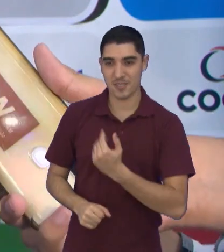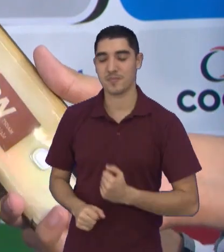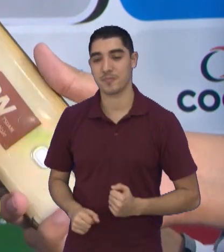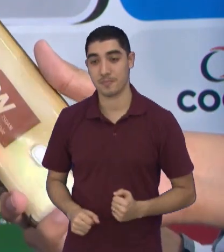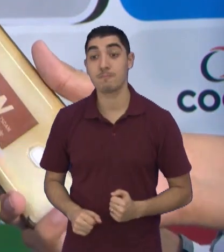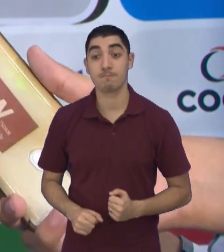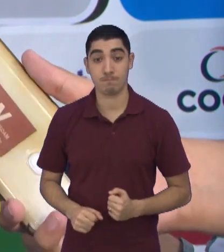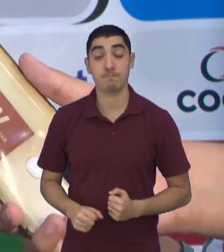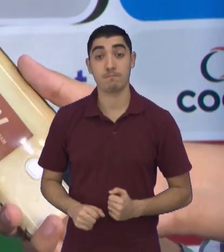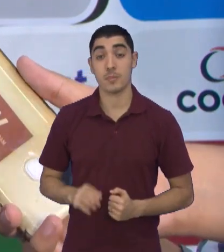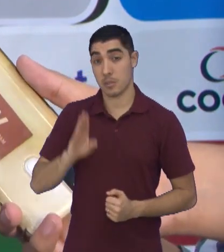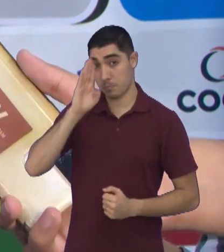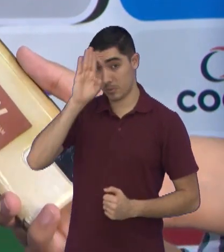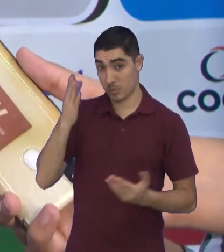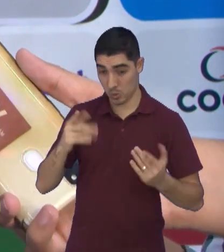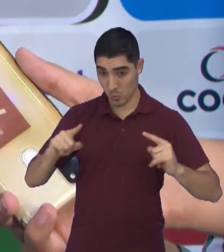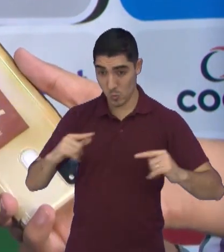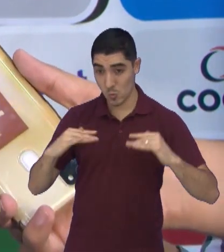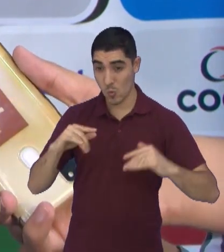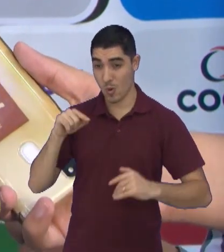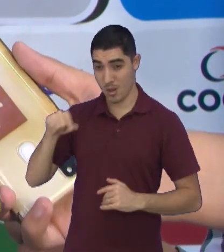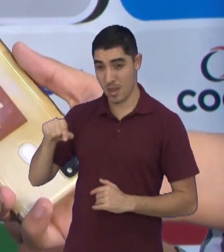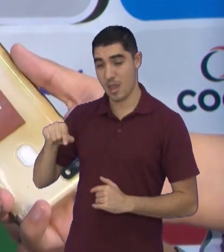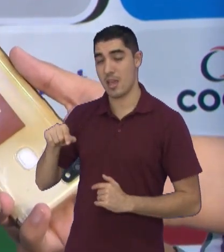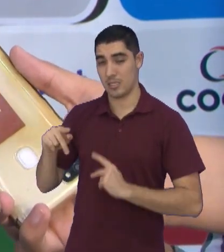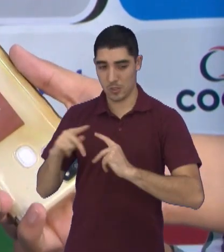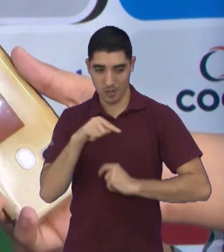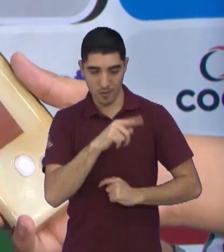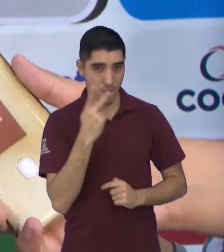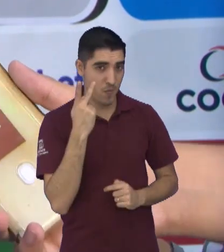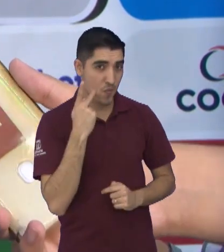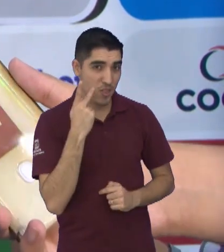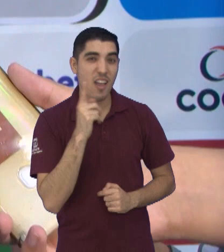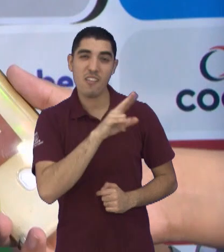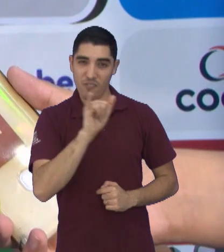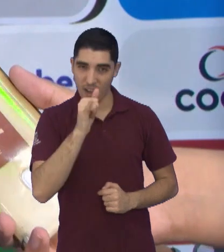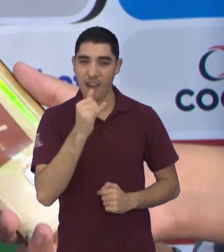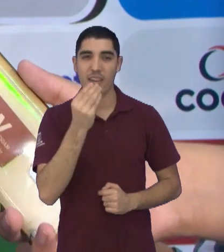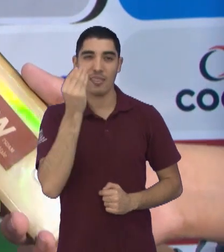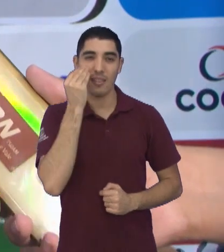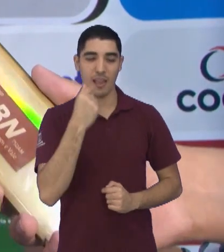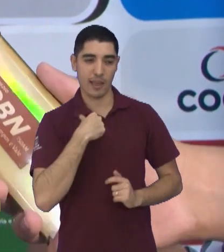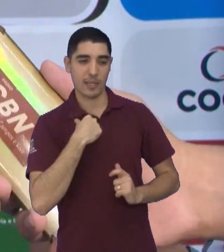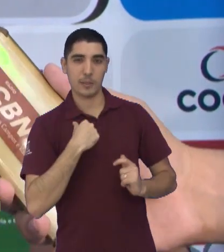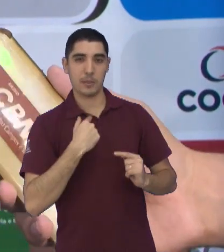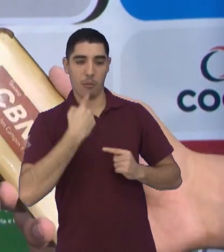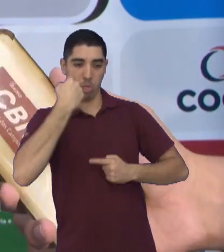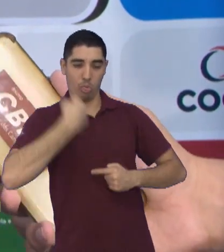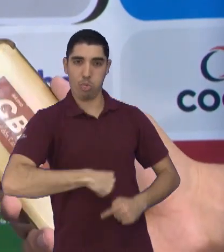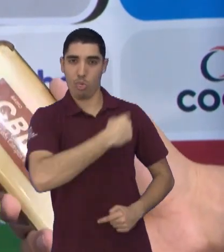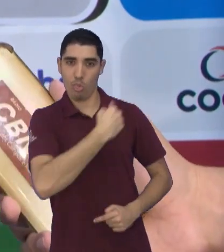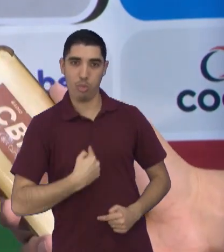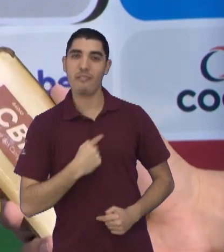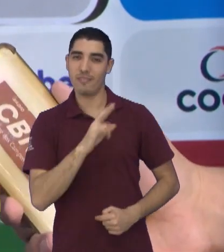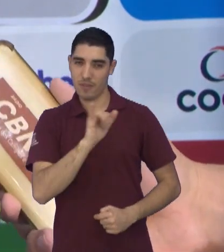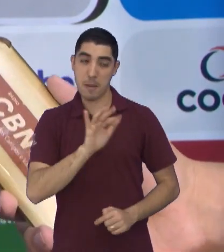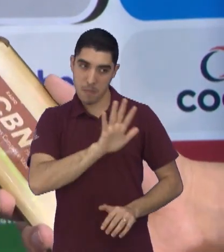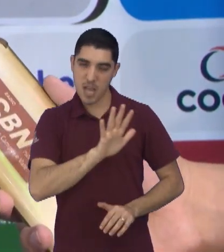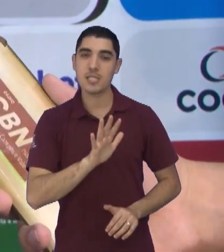jogo agora contra a Fortaleza, eu acho que eles vão tentar tirar a bola da minha mão, como aconteceu nos últimos jogos.